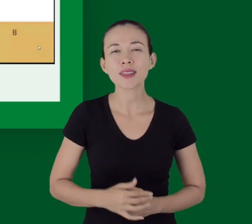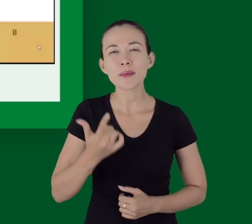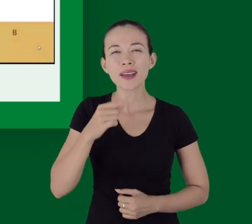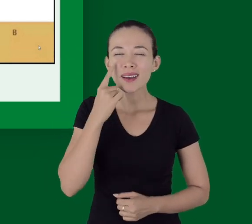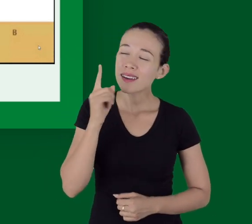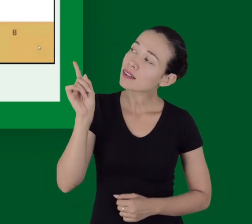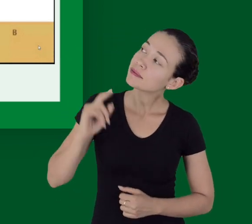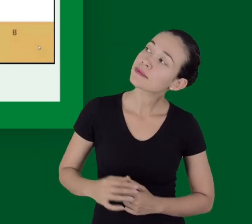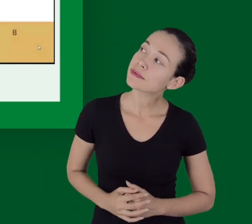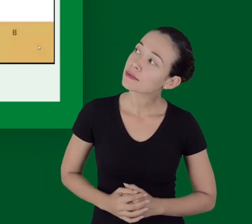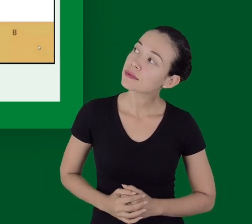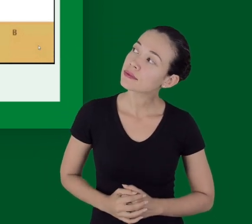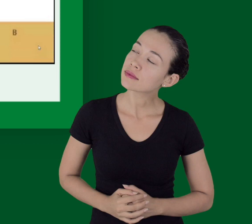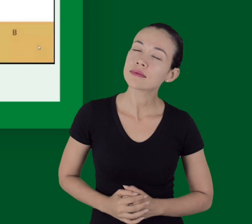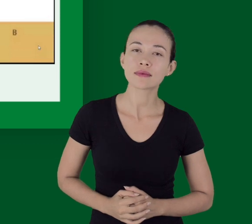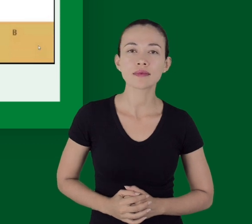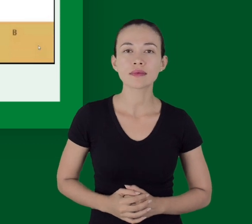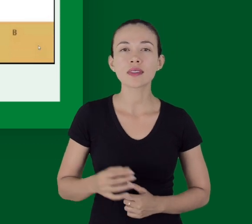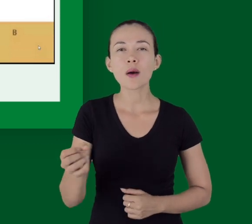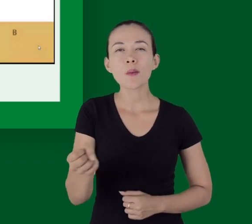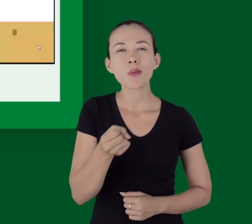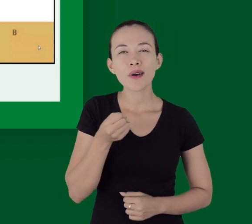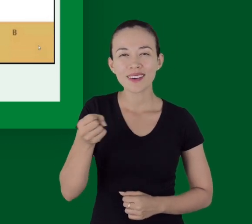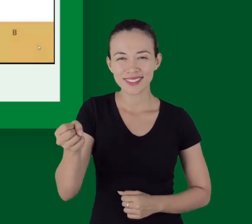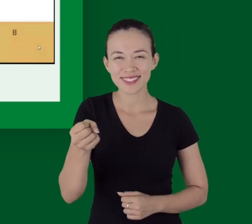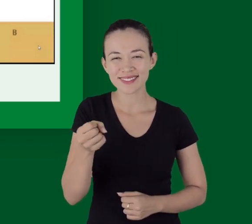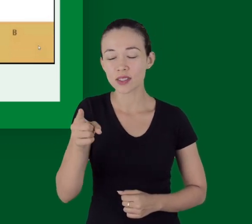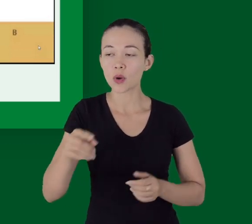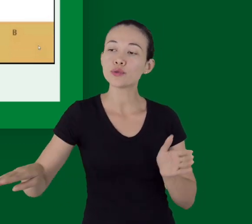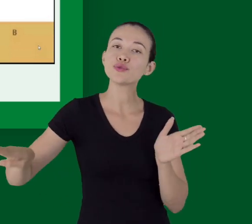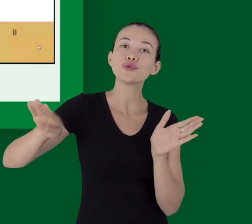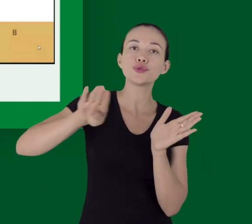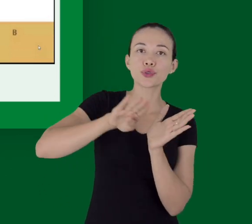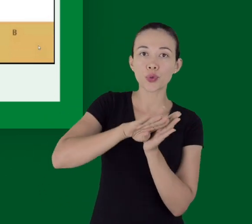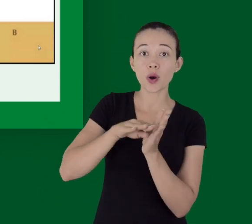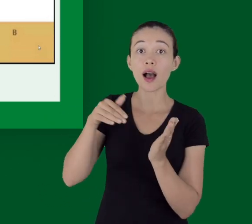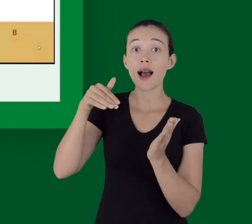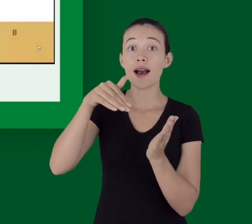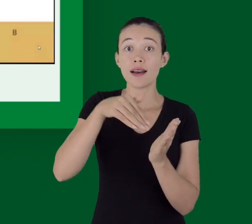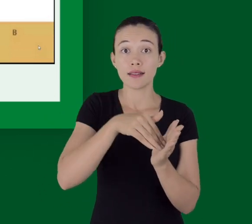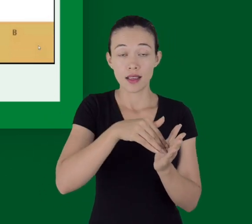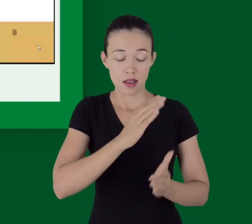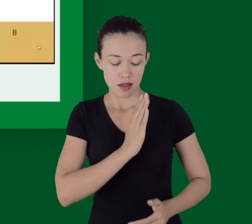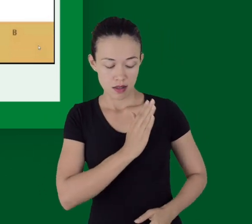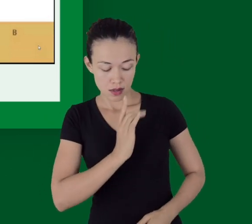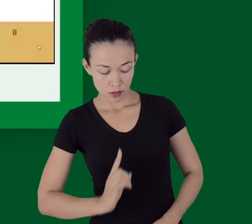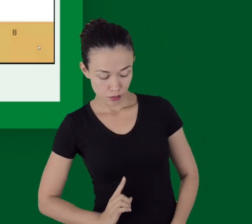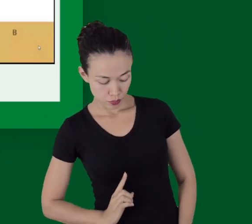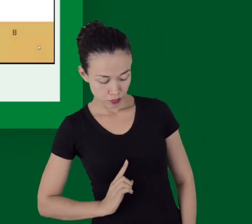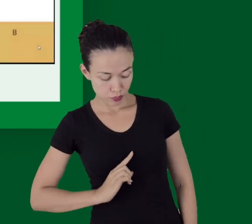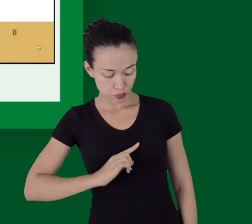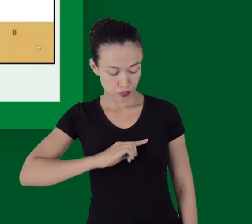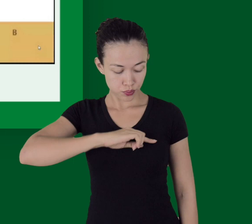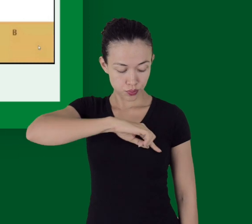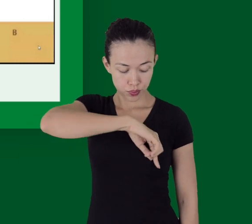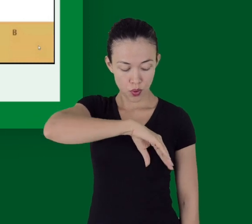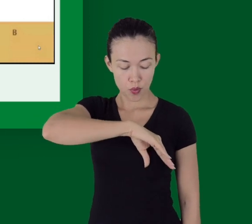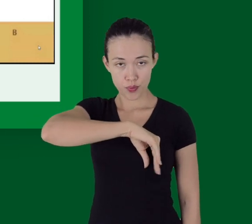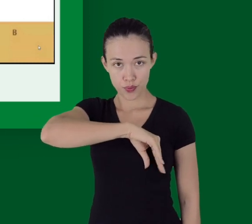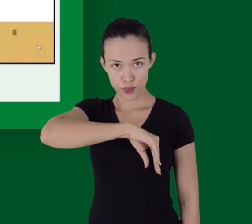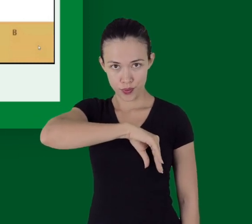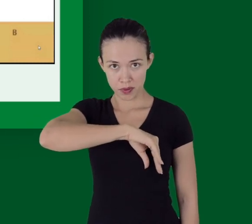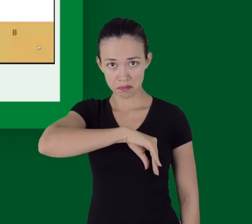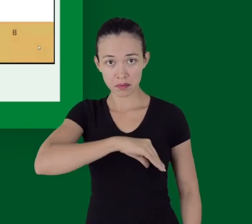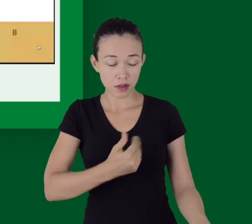Porta de colocar, o tempo da porta até colocar o balão ali, insuflar o balão dentro da artéria do coração, né? Pegar